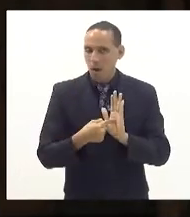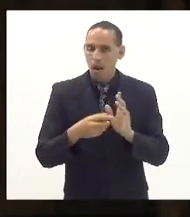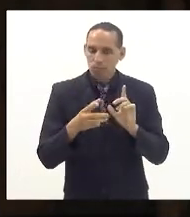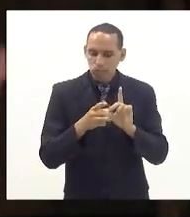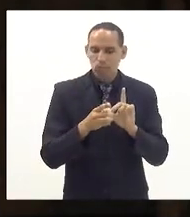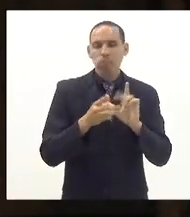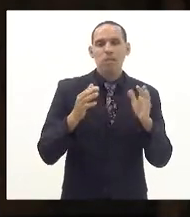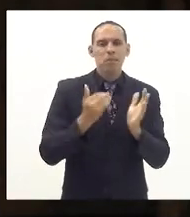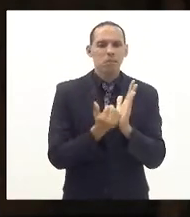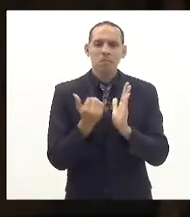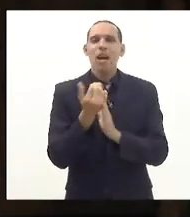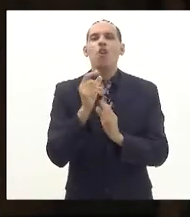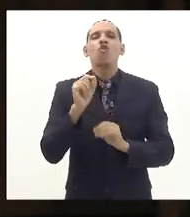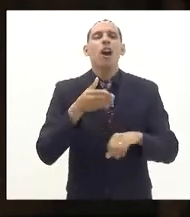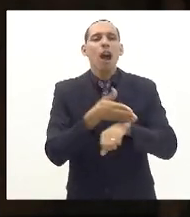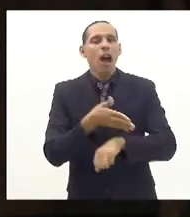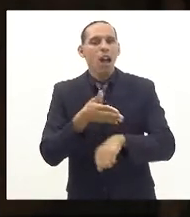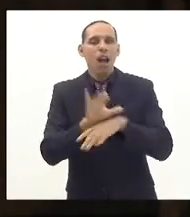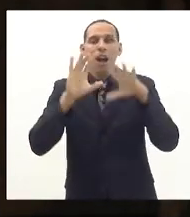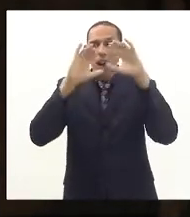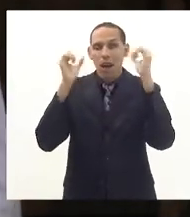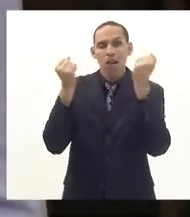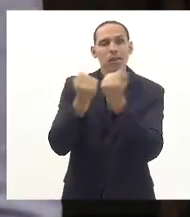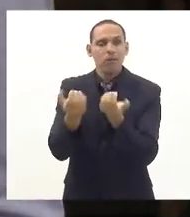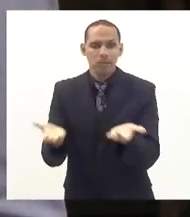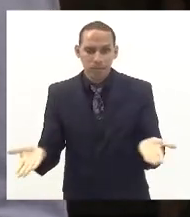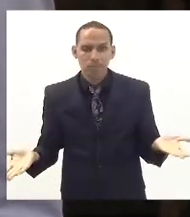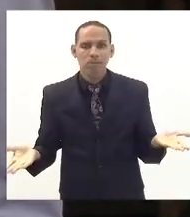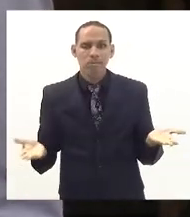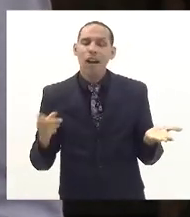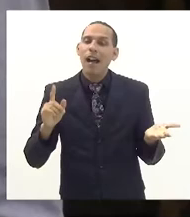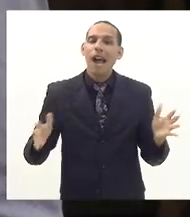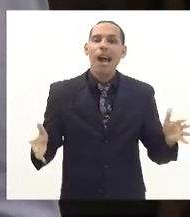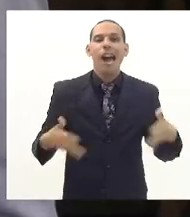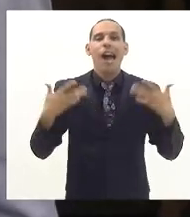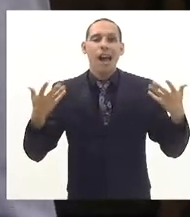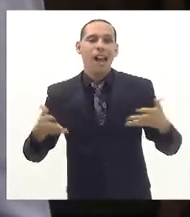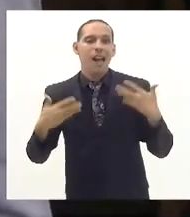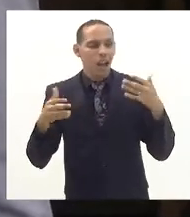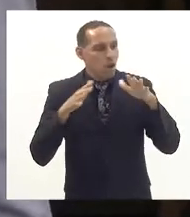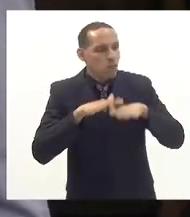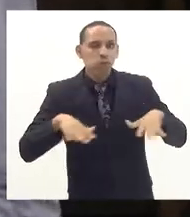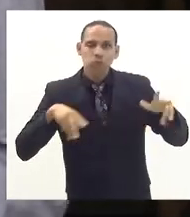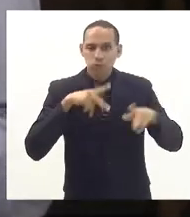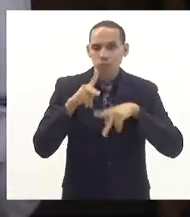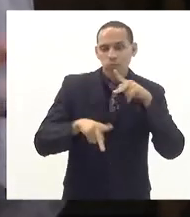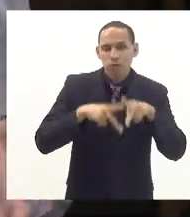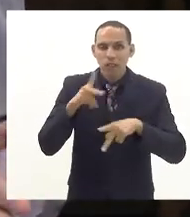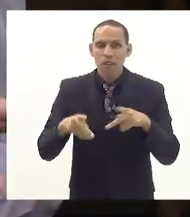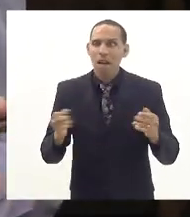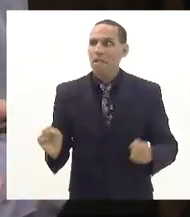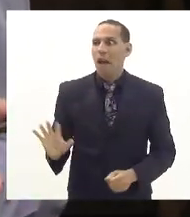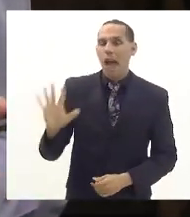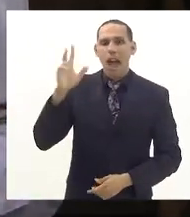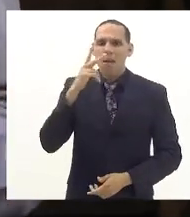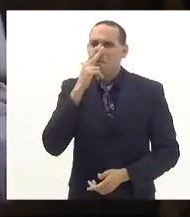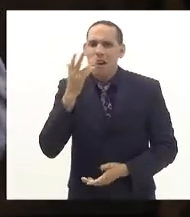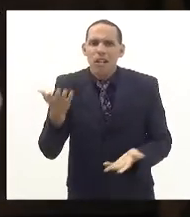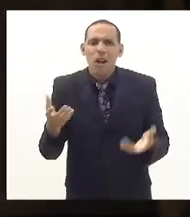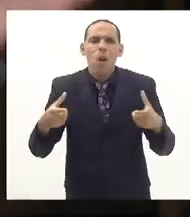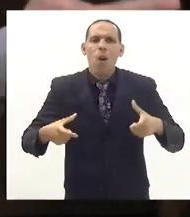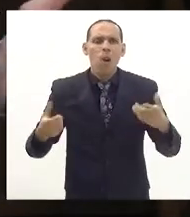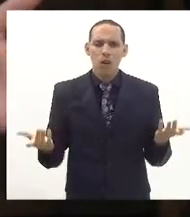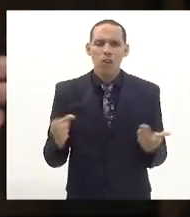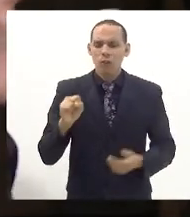democratizar mais o acesso aos estádios, né? É a alegria do povo. Não pode ser tão caro assim. Parece que a gente está onde?